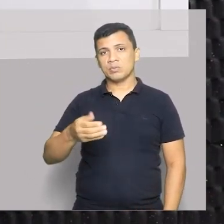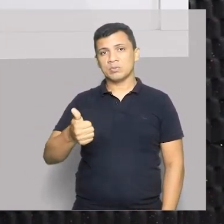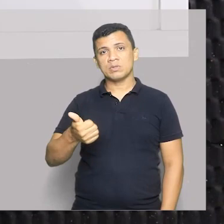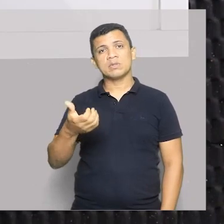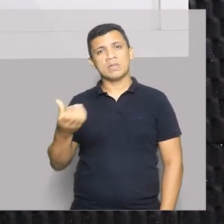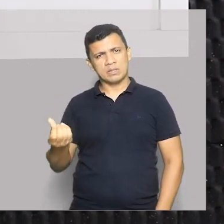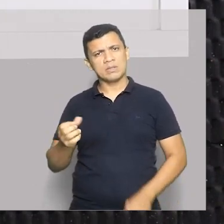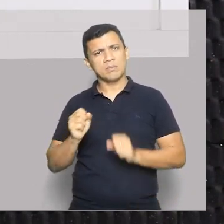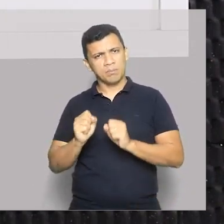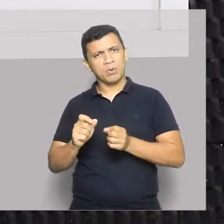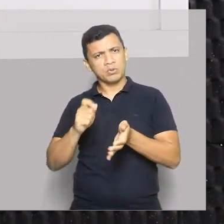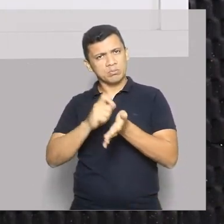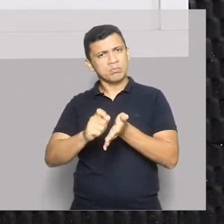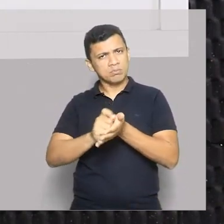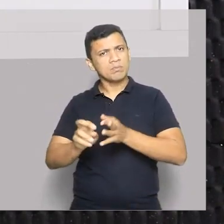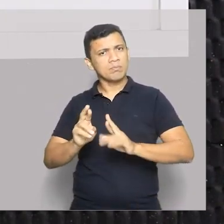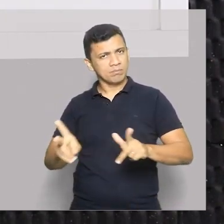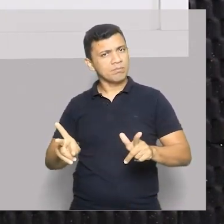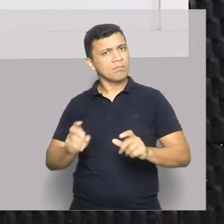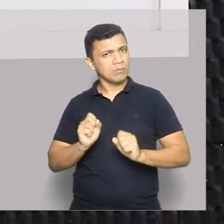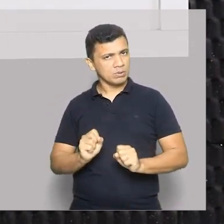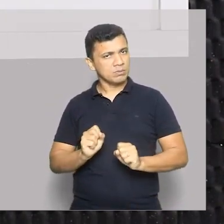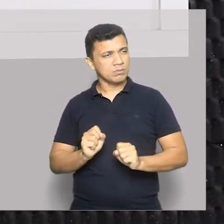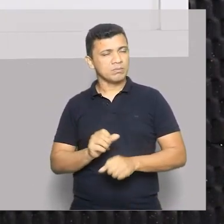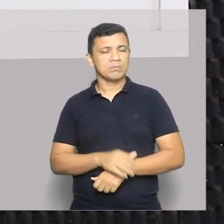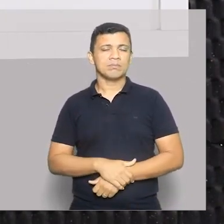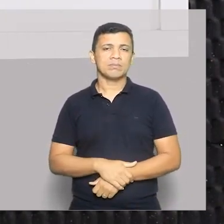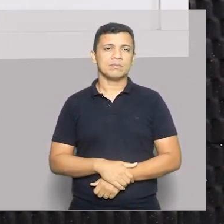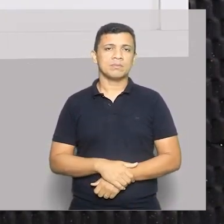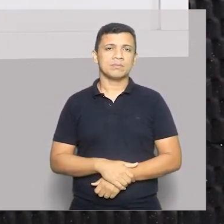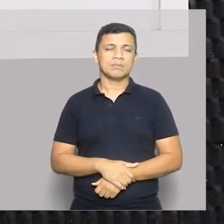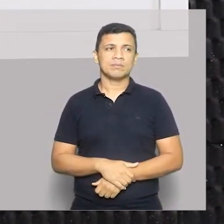maneira diferente? Eu poderia escrever aqui, ó, 100